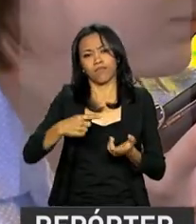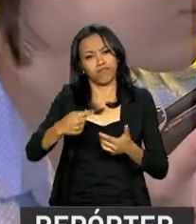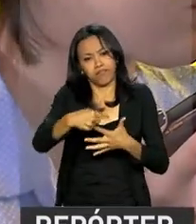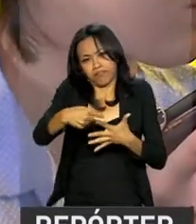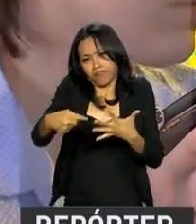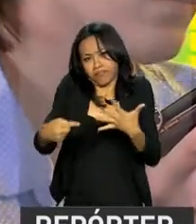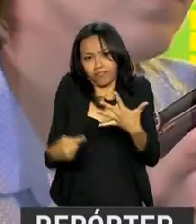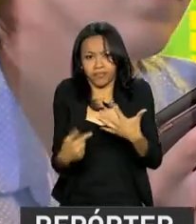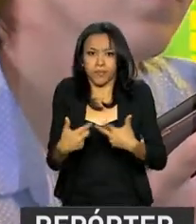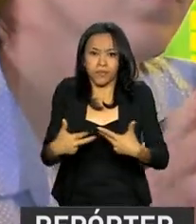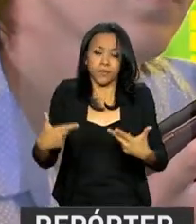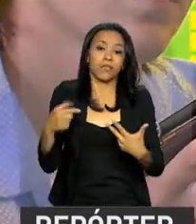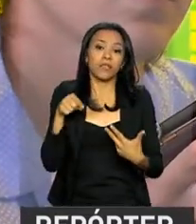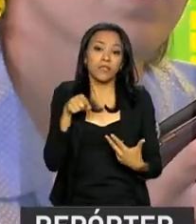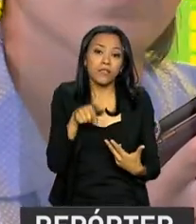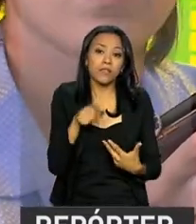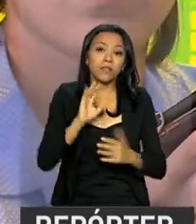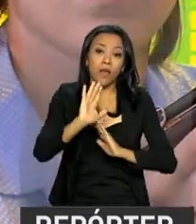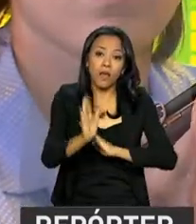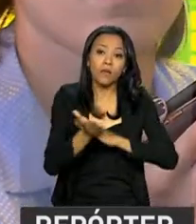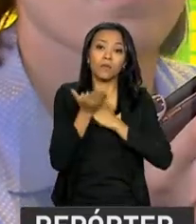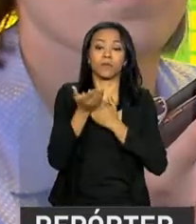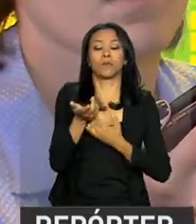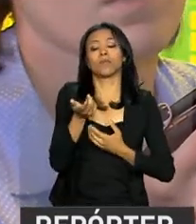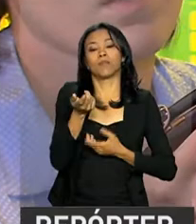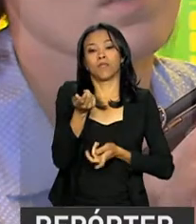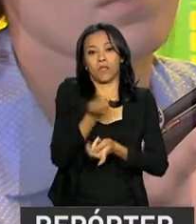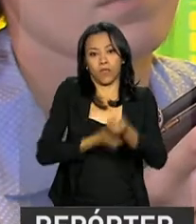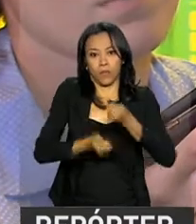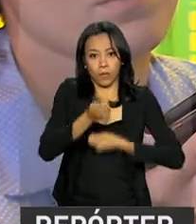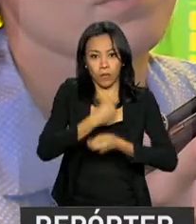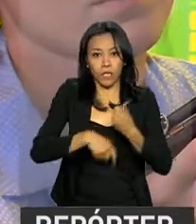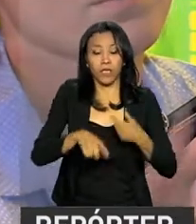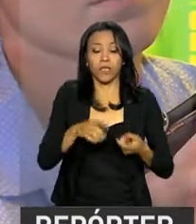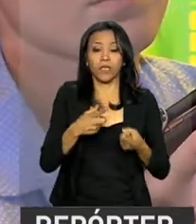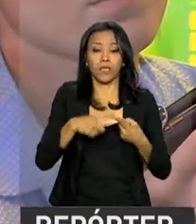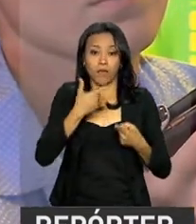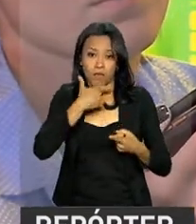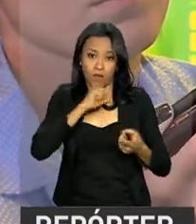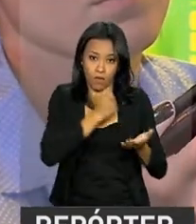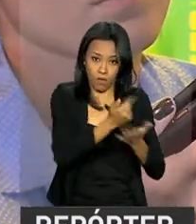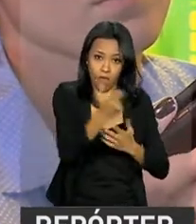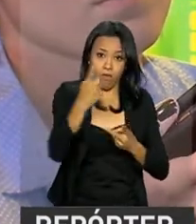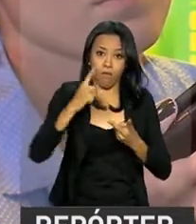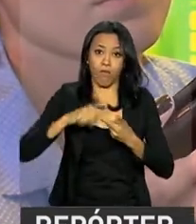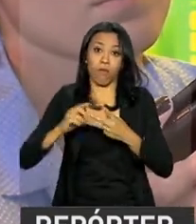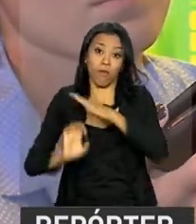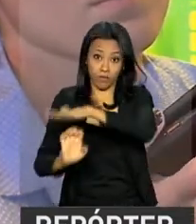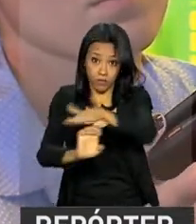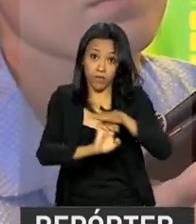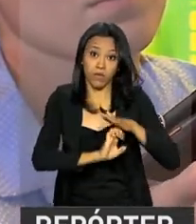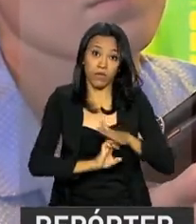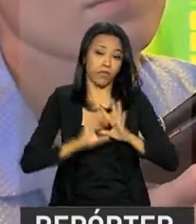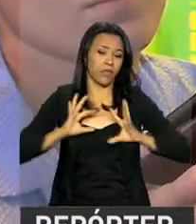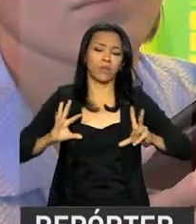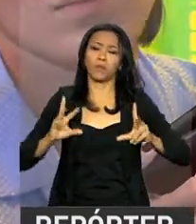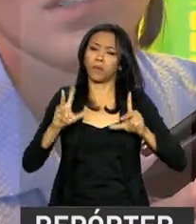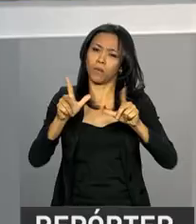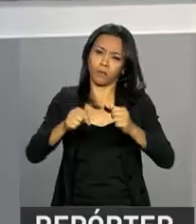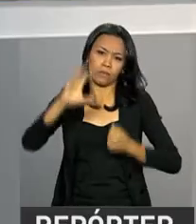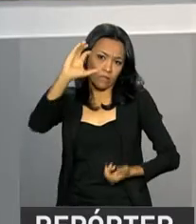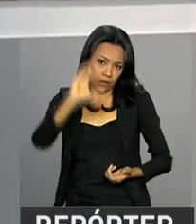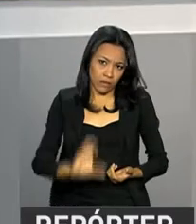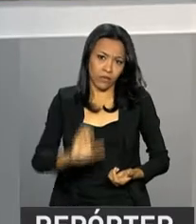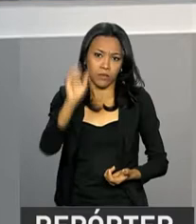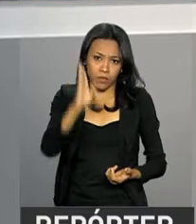e portanto isso beneficia toda a economia os consumidores na área ea todos os cidadãos brasileiros